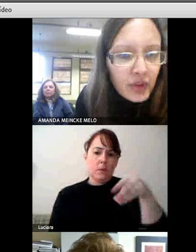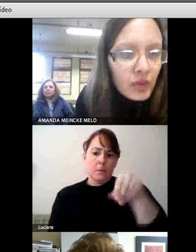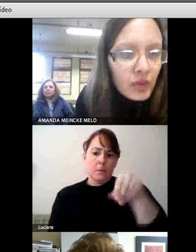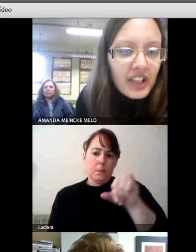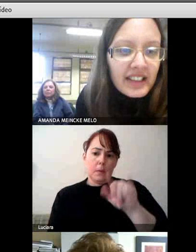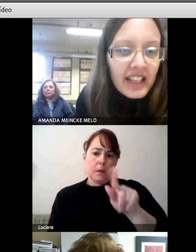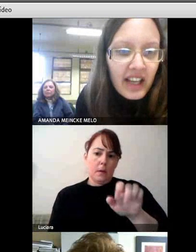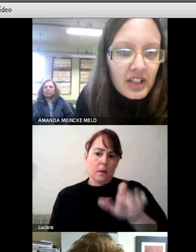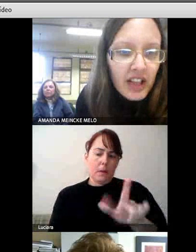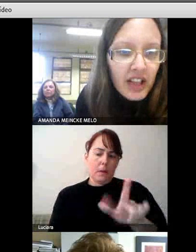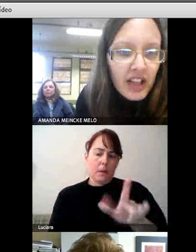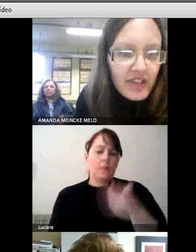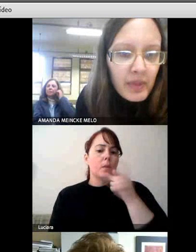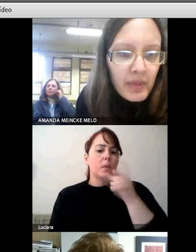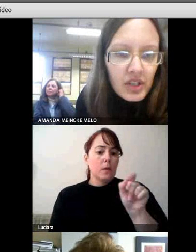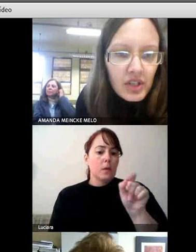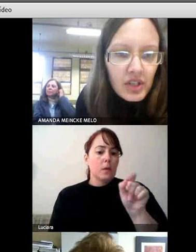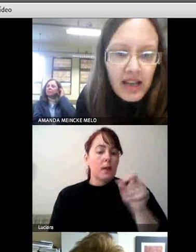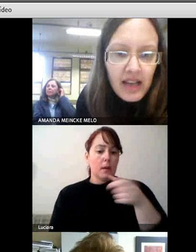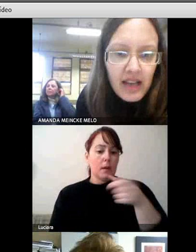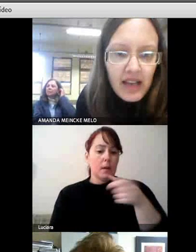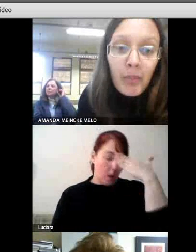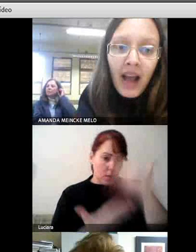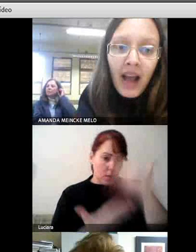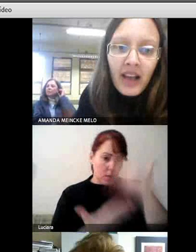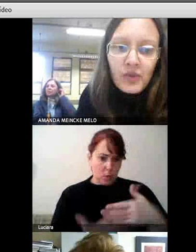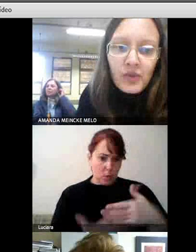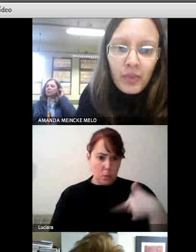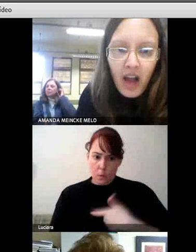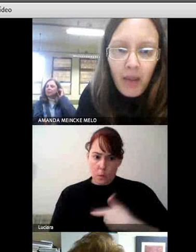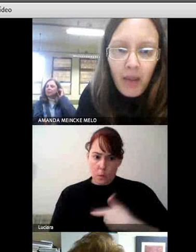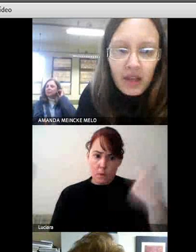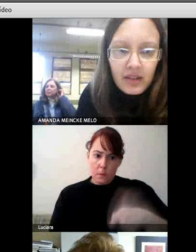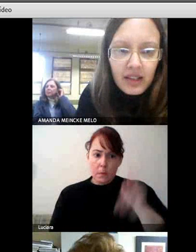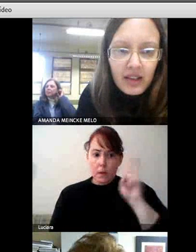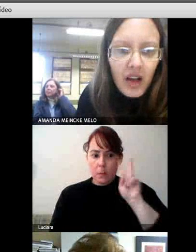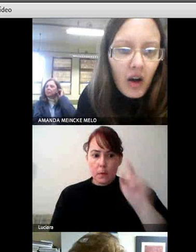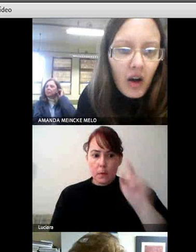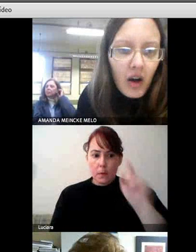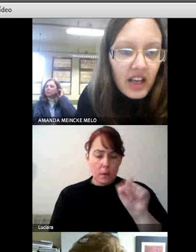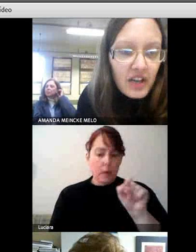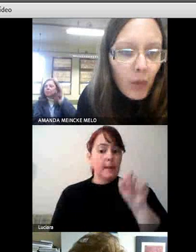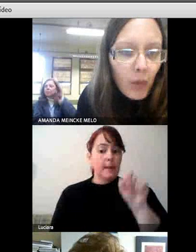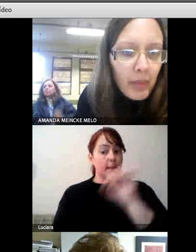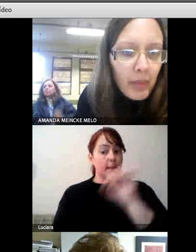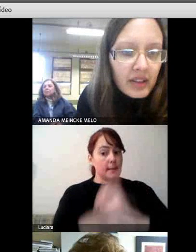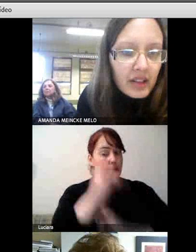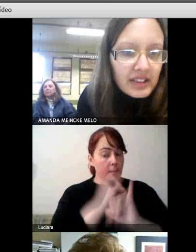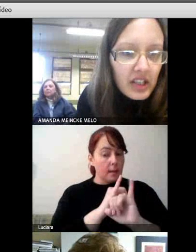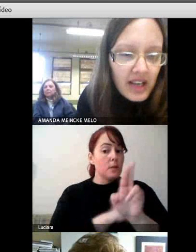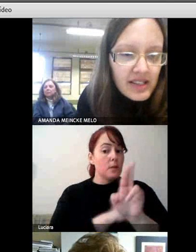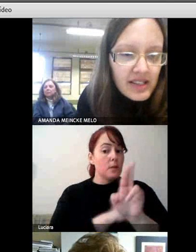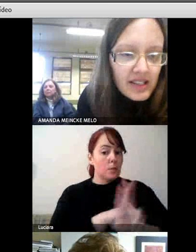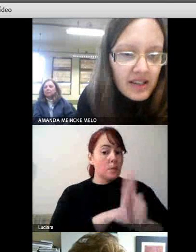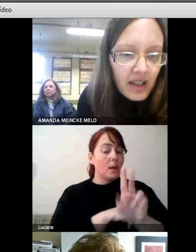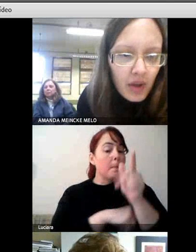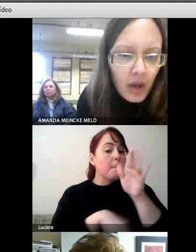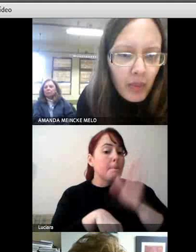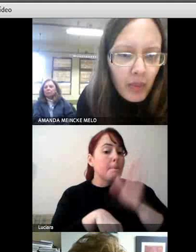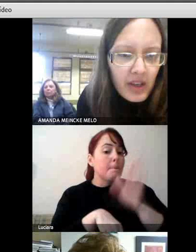que o uso da internet deve sempre ser utilizado como mais uma ferramenta, ou seja, complementando as que já